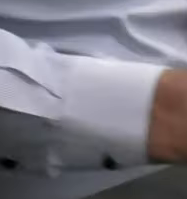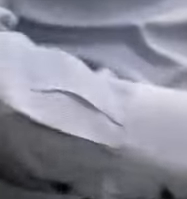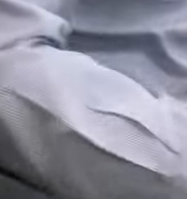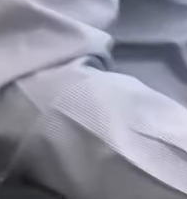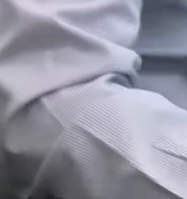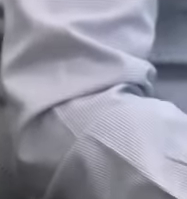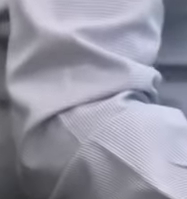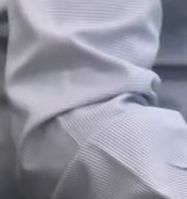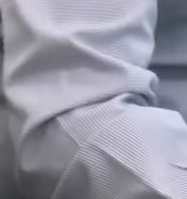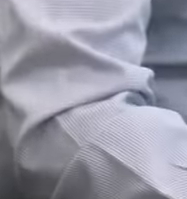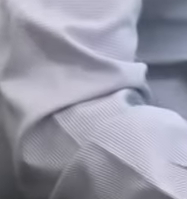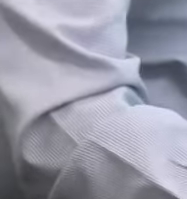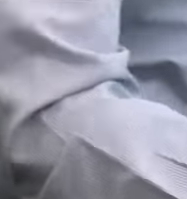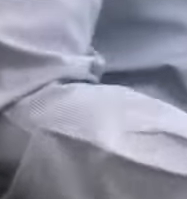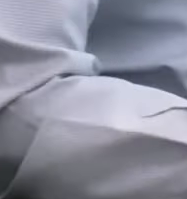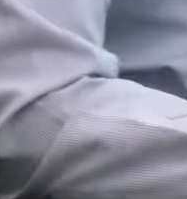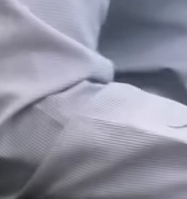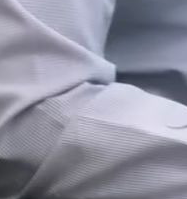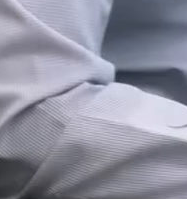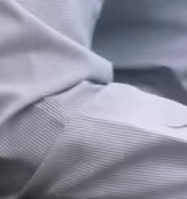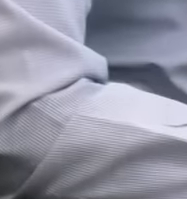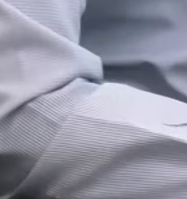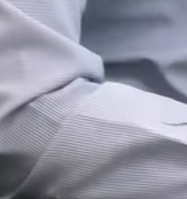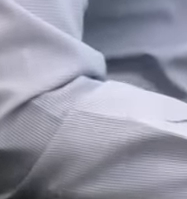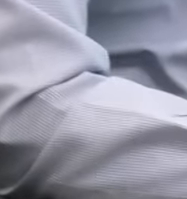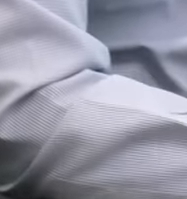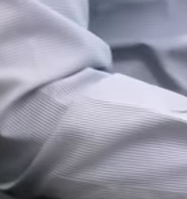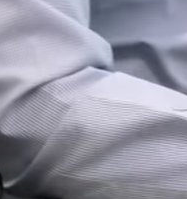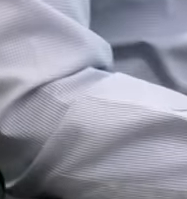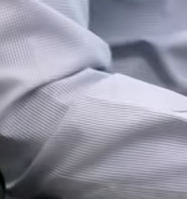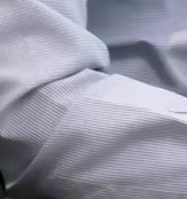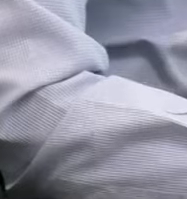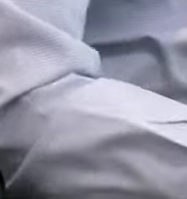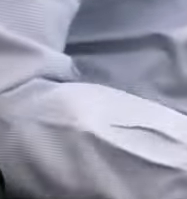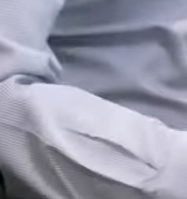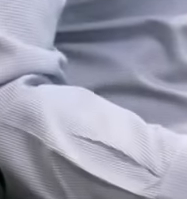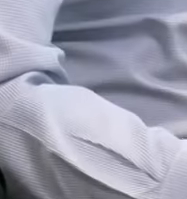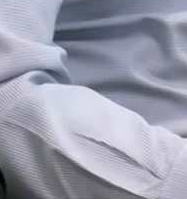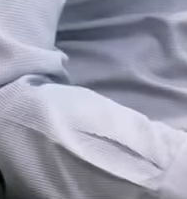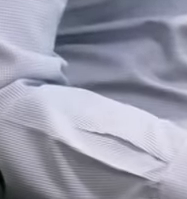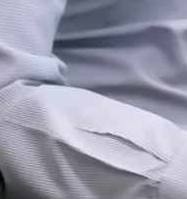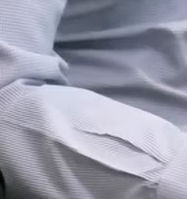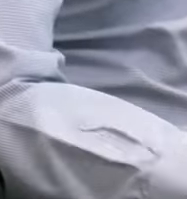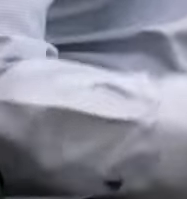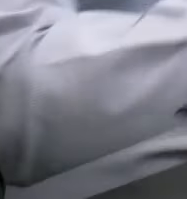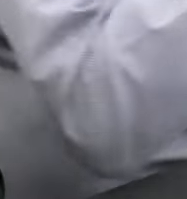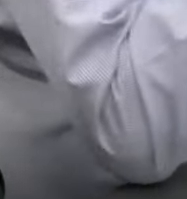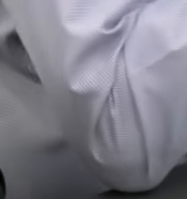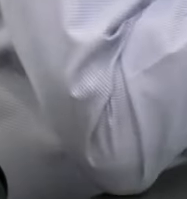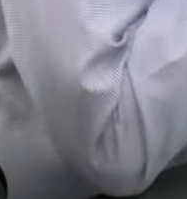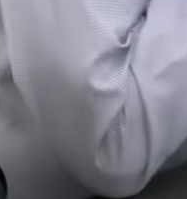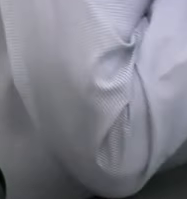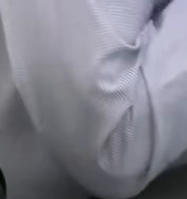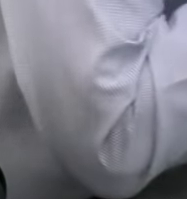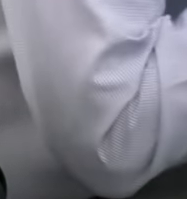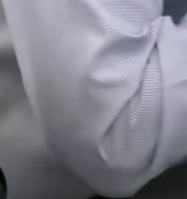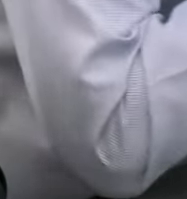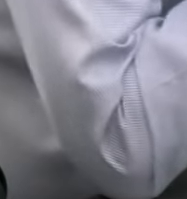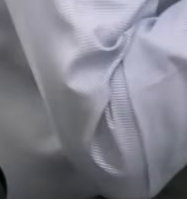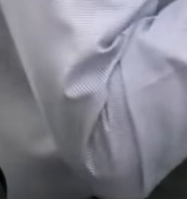aí alterando bastante a situação, não só aqui do Rio, mas do Brasil e do mundo,